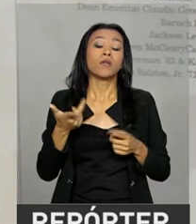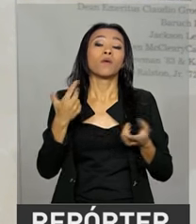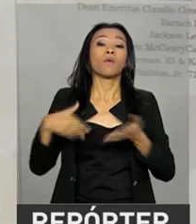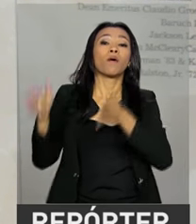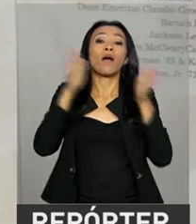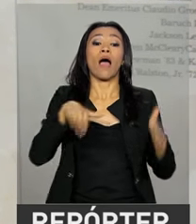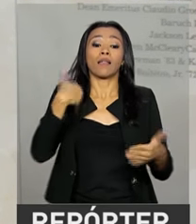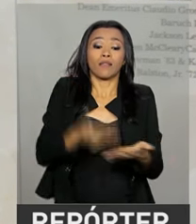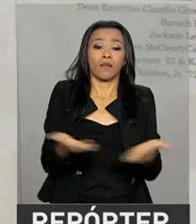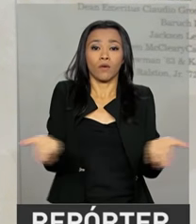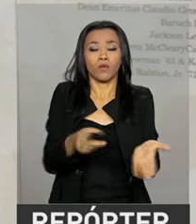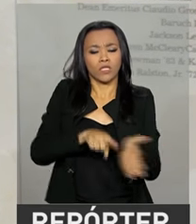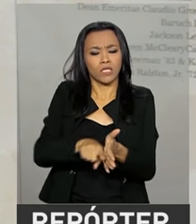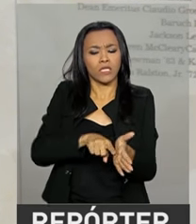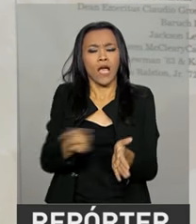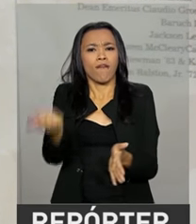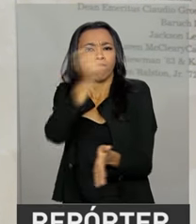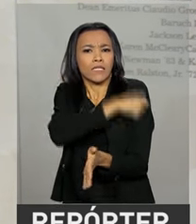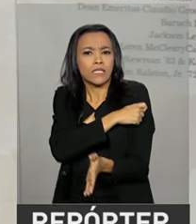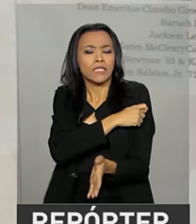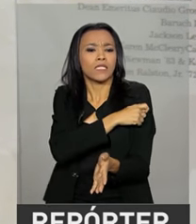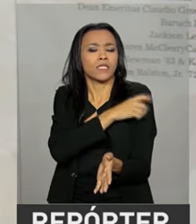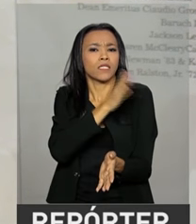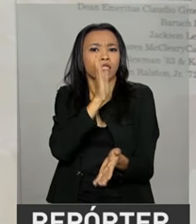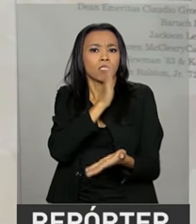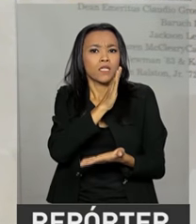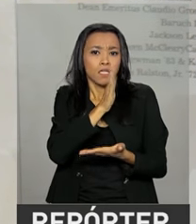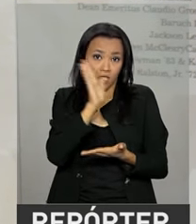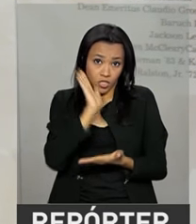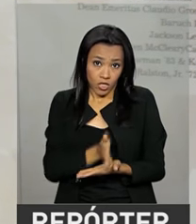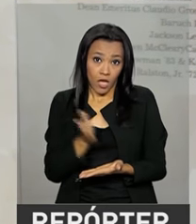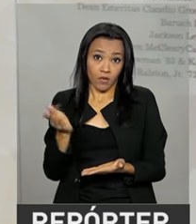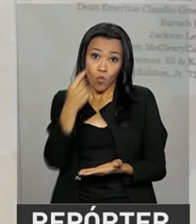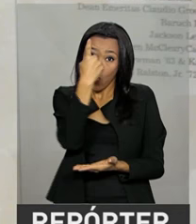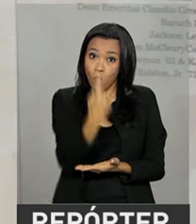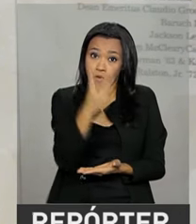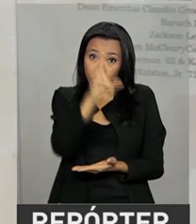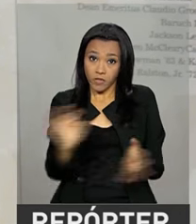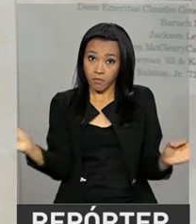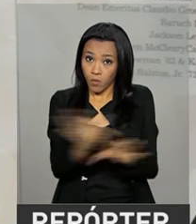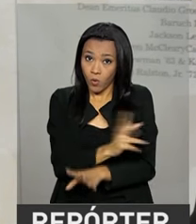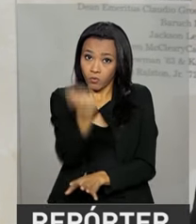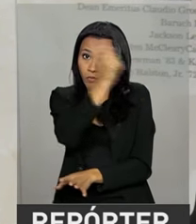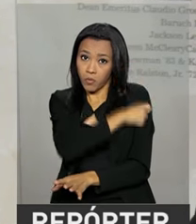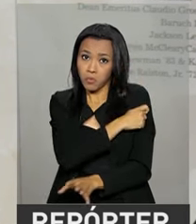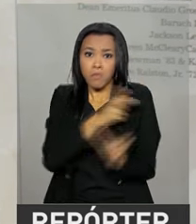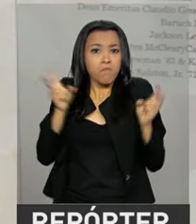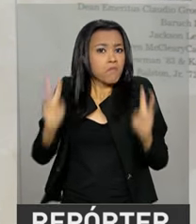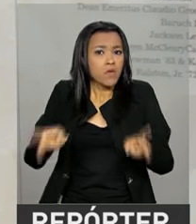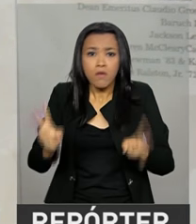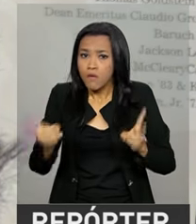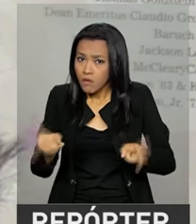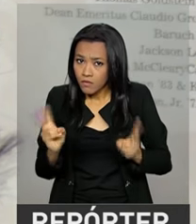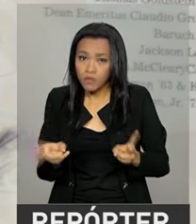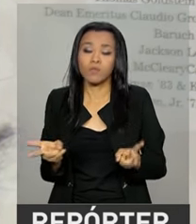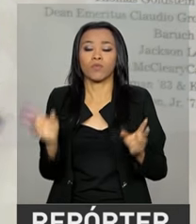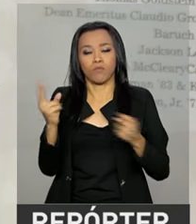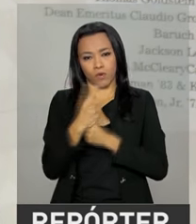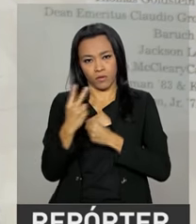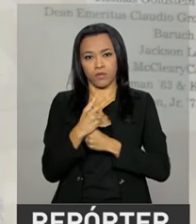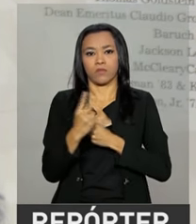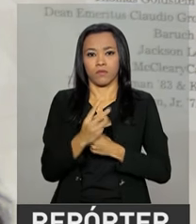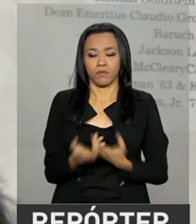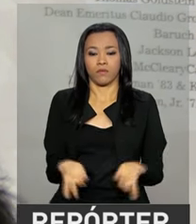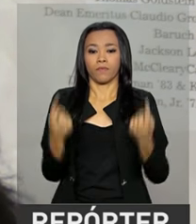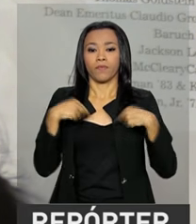até agora as pessoas que tomaram a voz de fracionado é das pessoas que tomaram a dose integral tem a mesma quantidade de anticorpos o ministro também